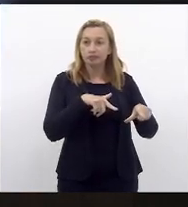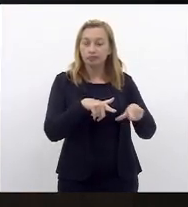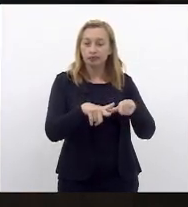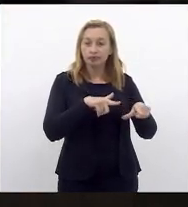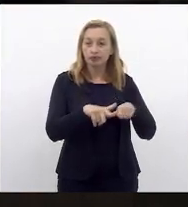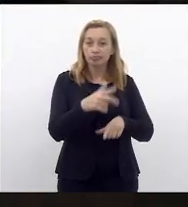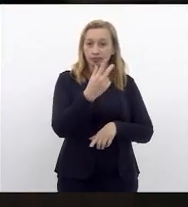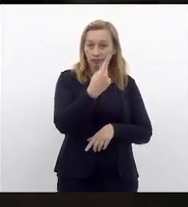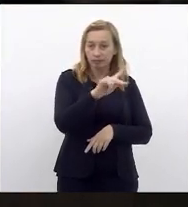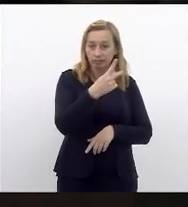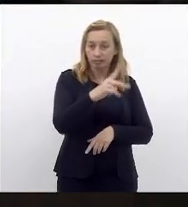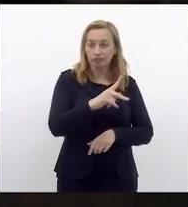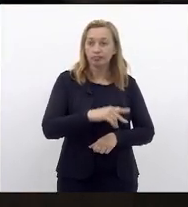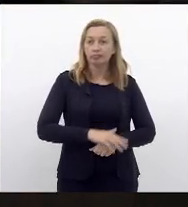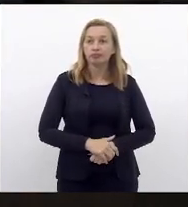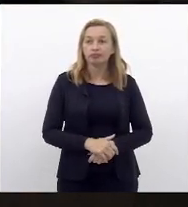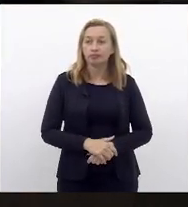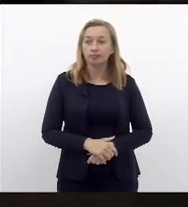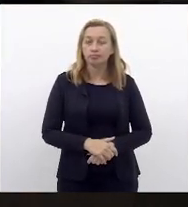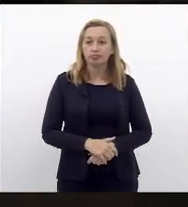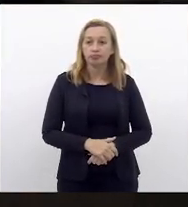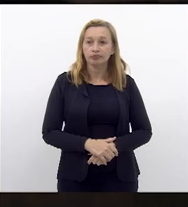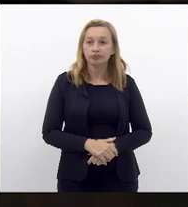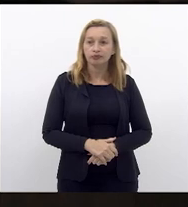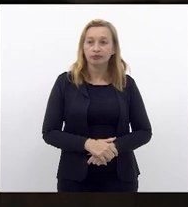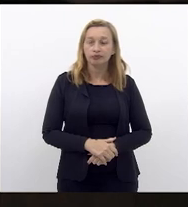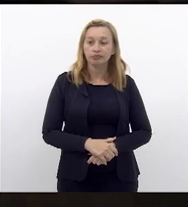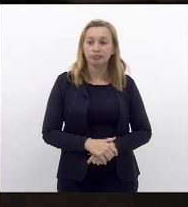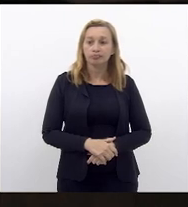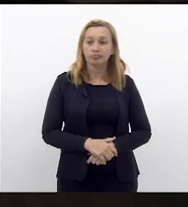sua função, dado